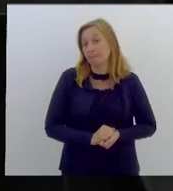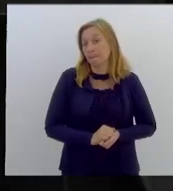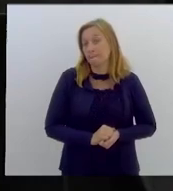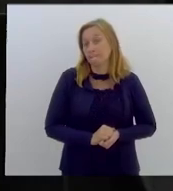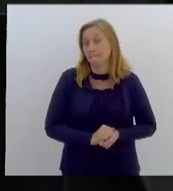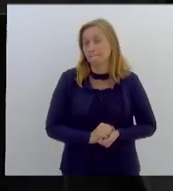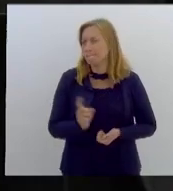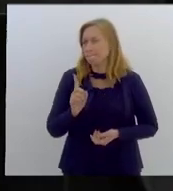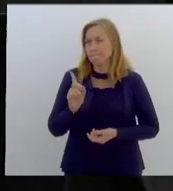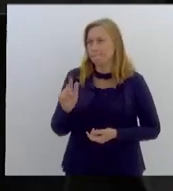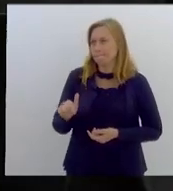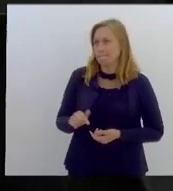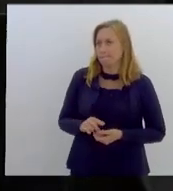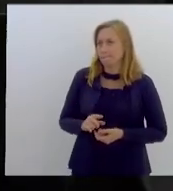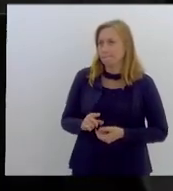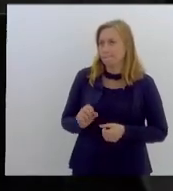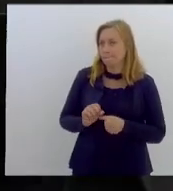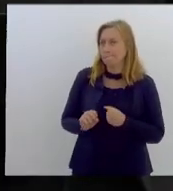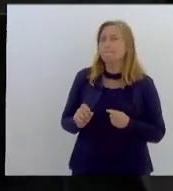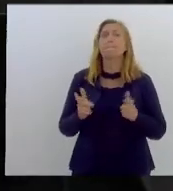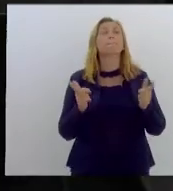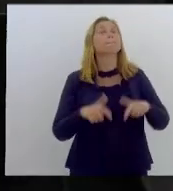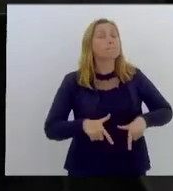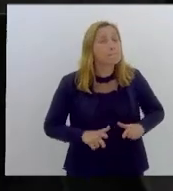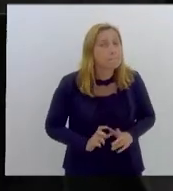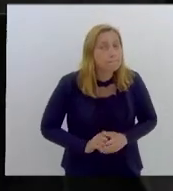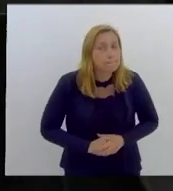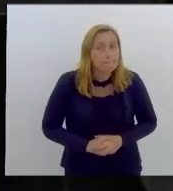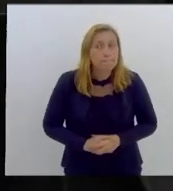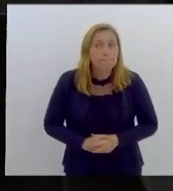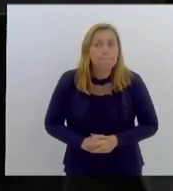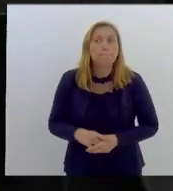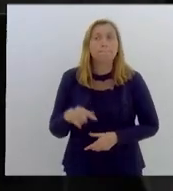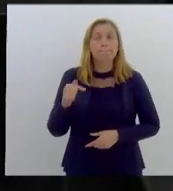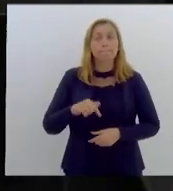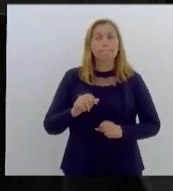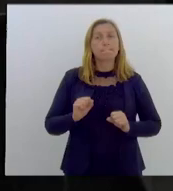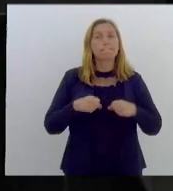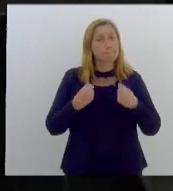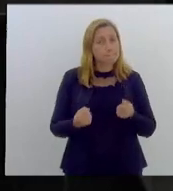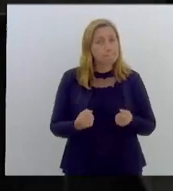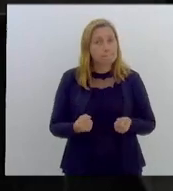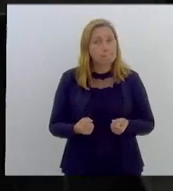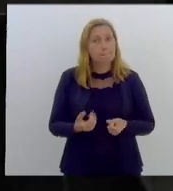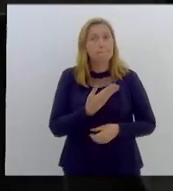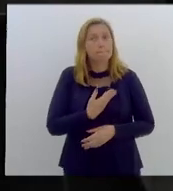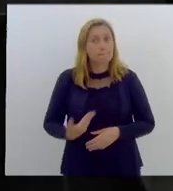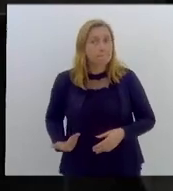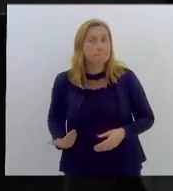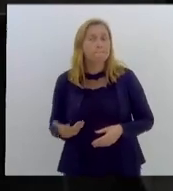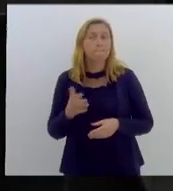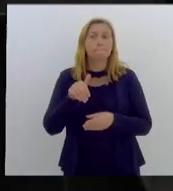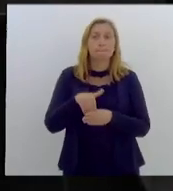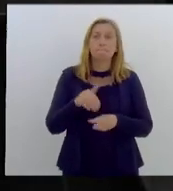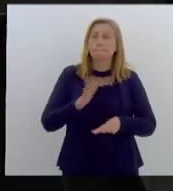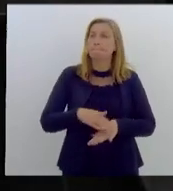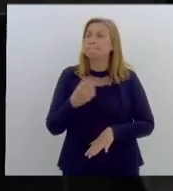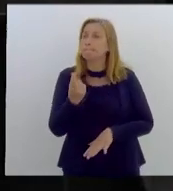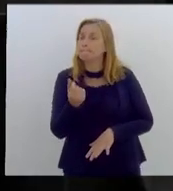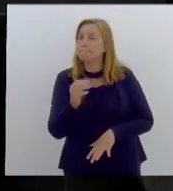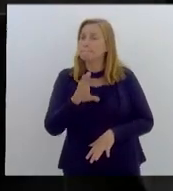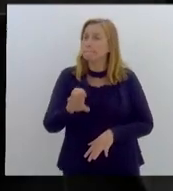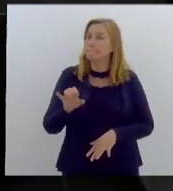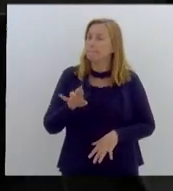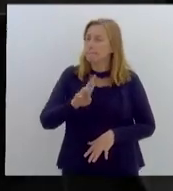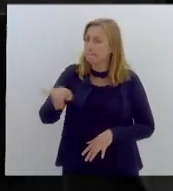Ah, não é aí que tem que fazer isso. Onde que é? Aqui está definindo, dessa vez o governador está botando que quer botar mais dinheiro no CEPERJ do que